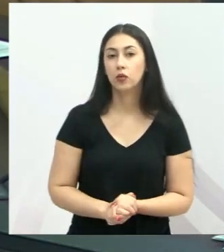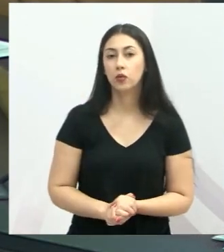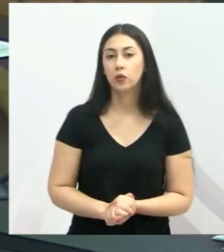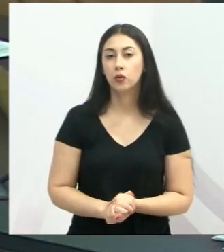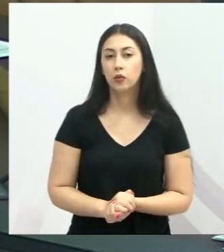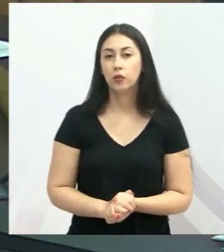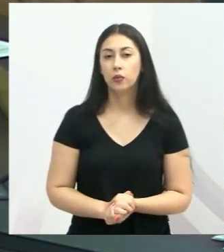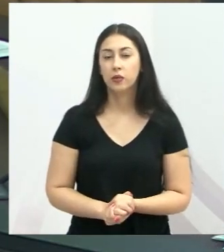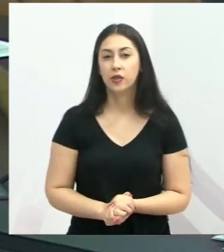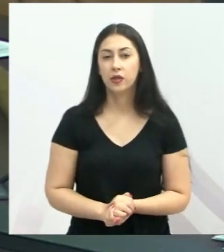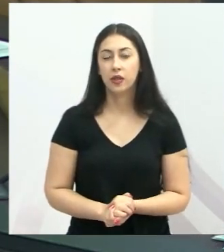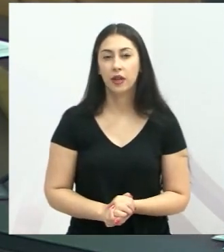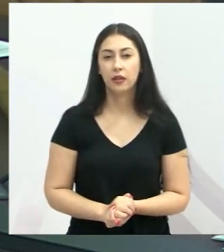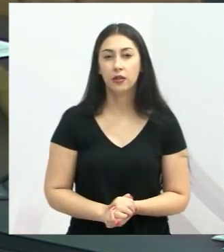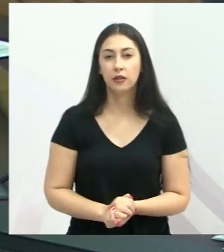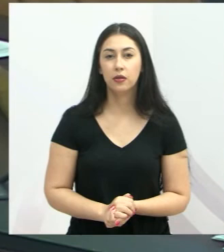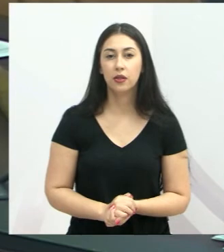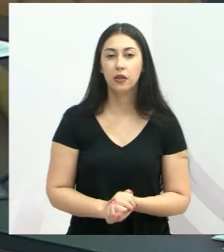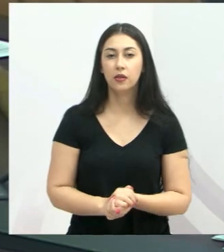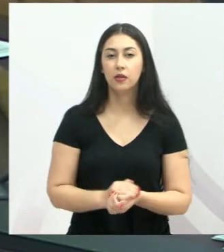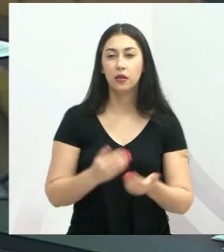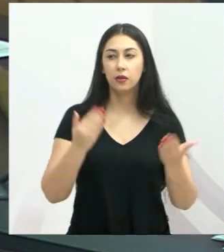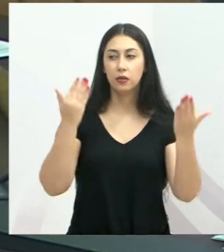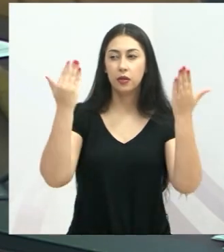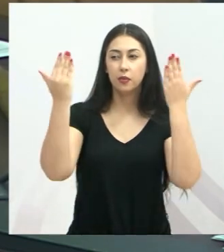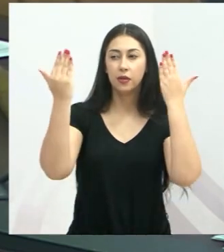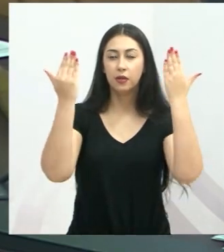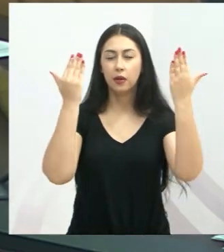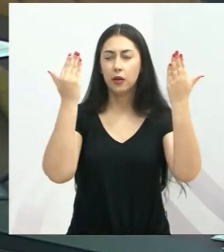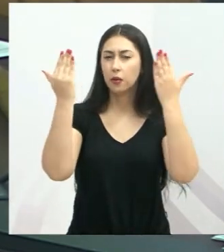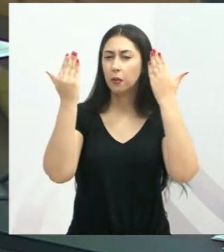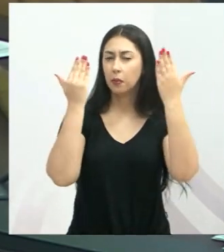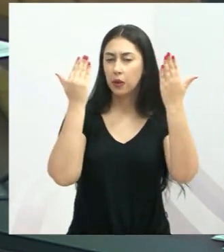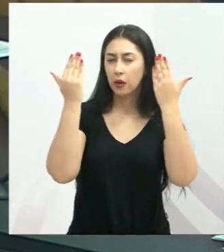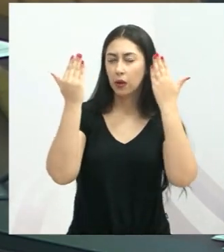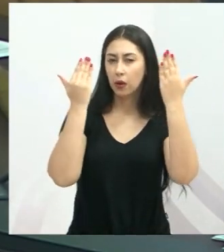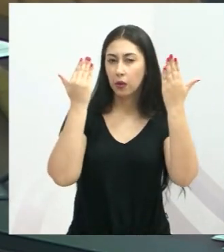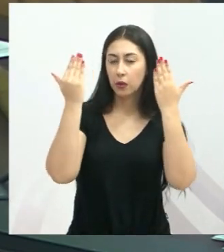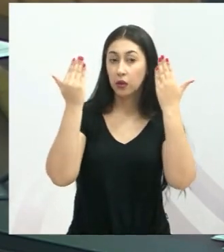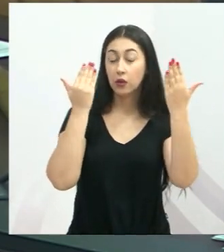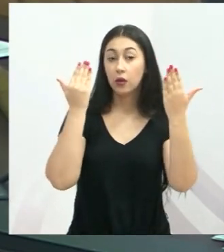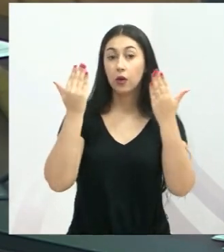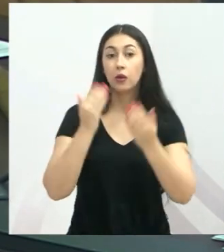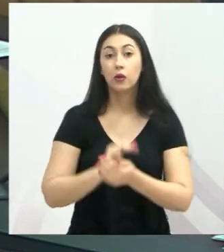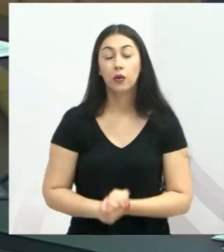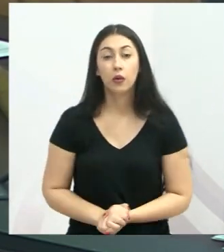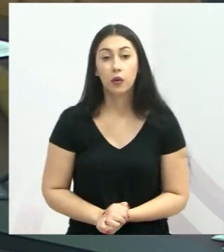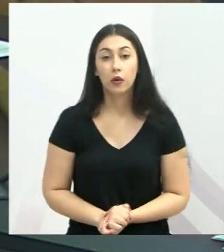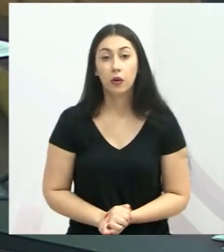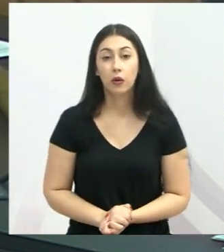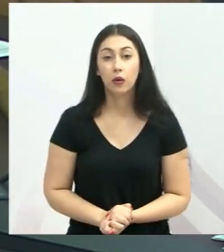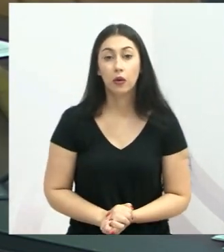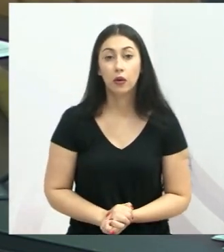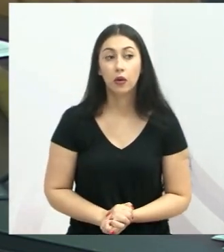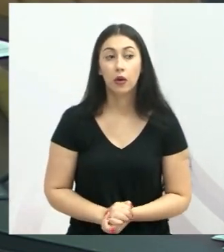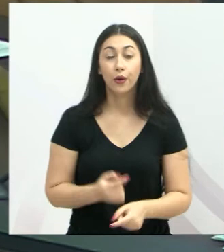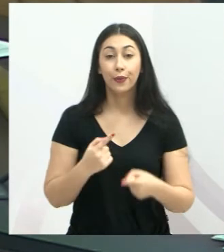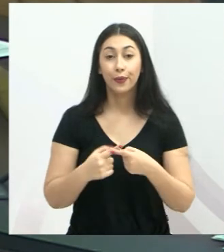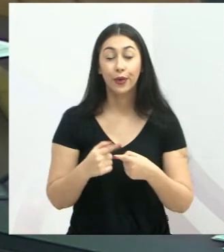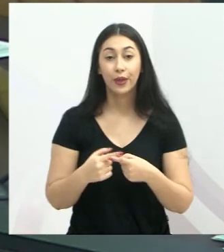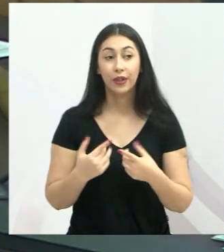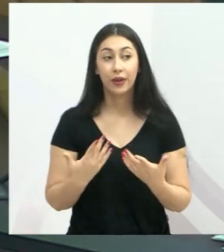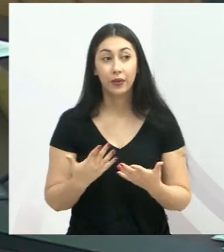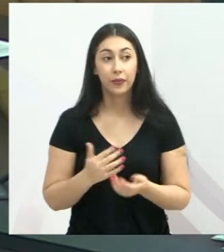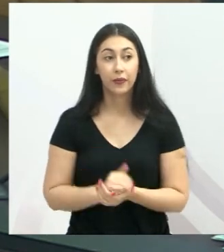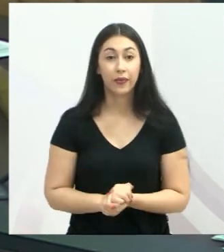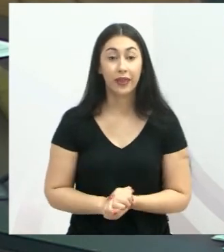hoje as doenças psicossomáticas, ansiedade, depressão, elas contaminam, elas